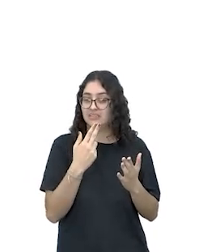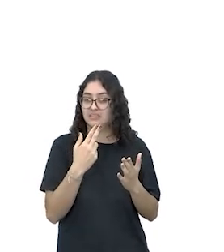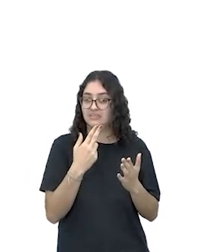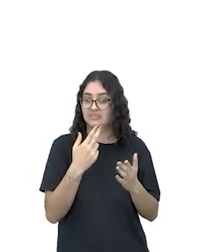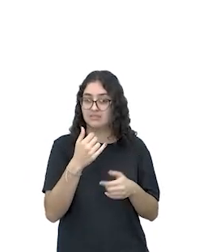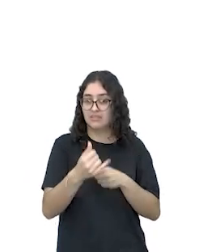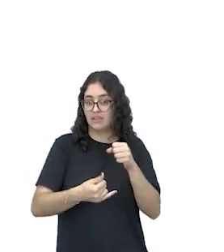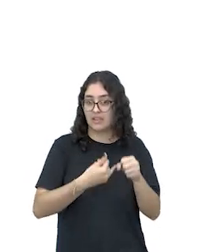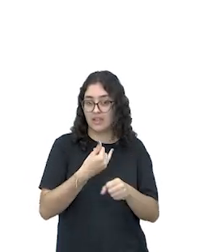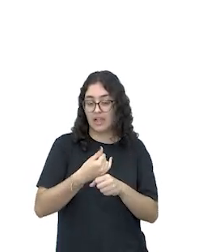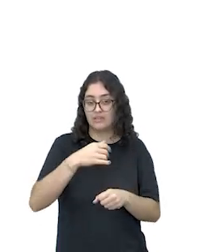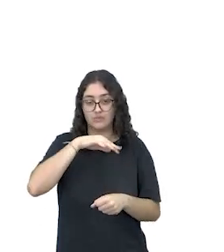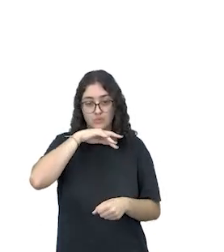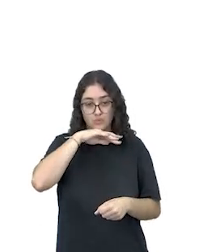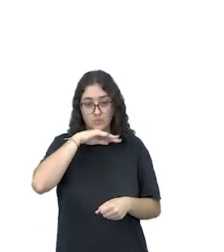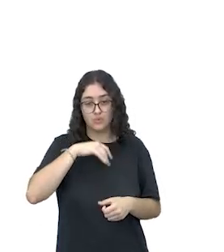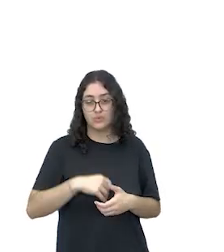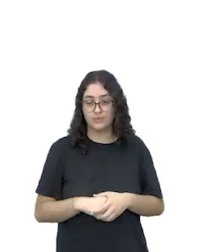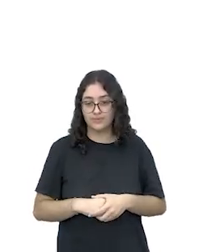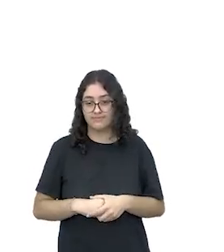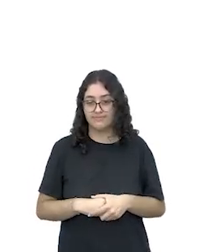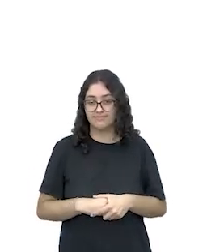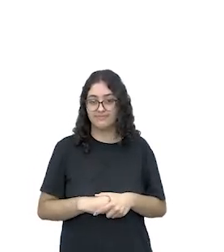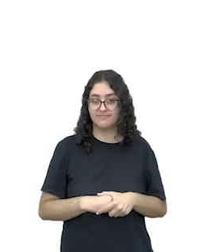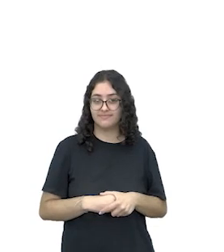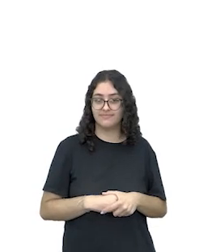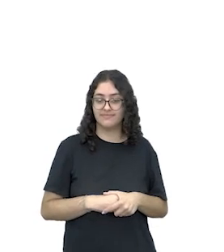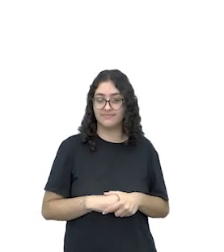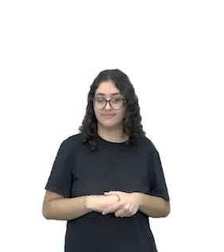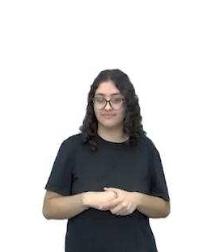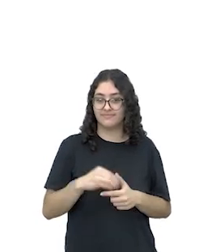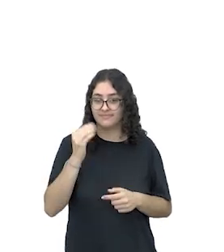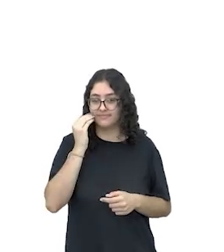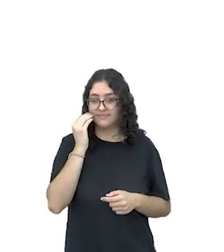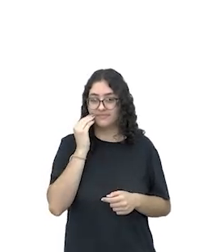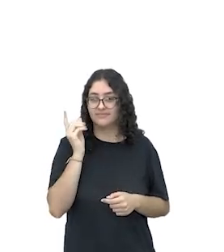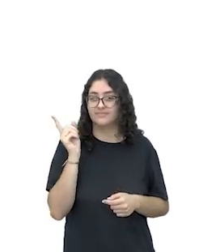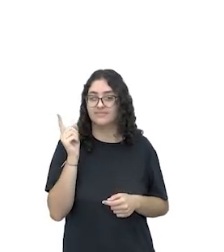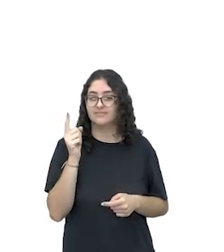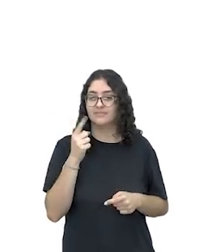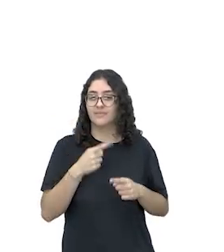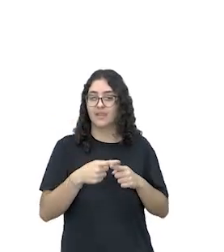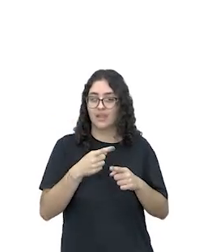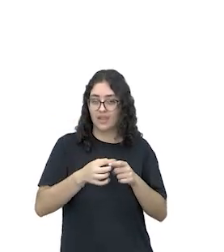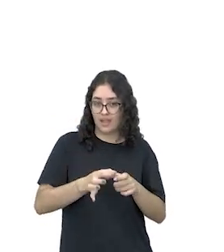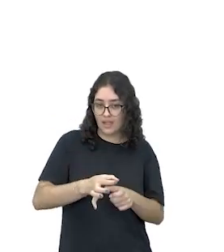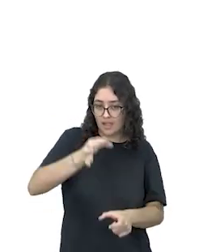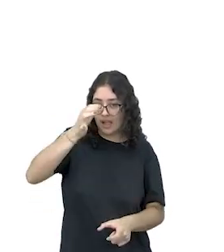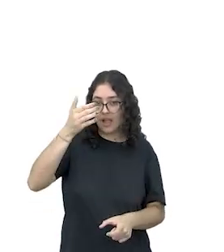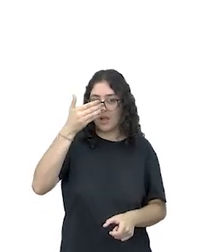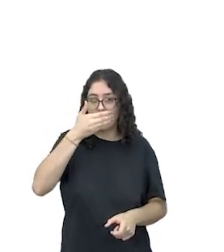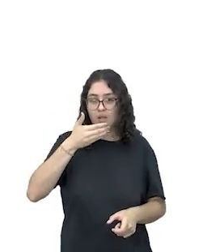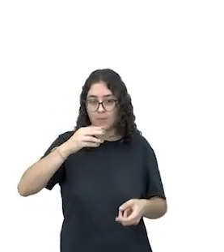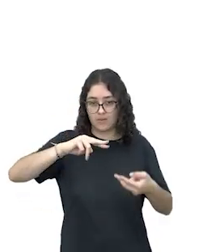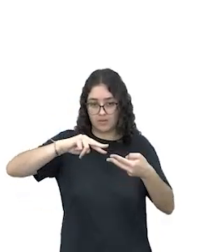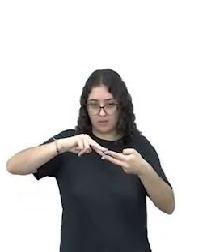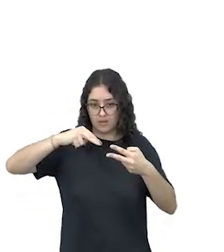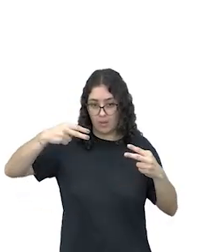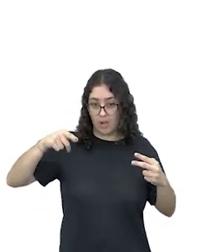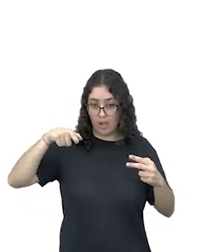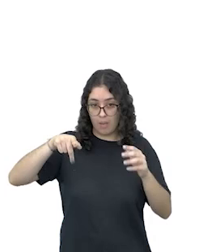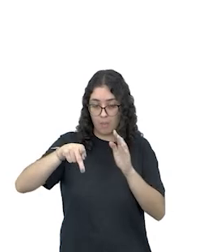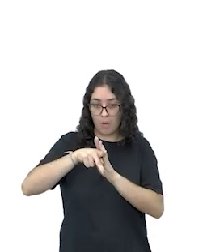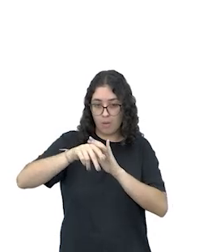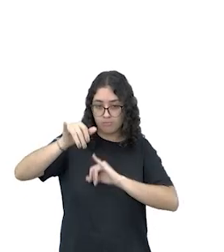internet está meio ruim. Aí está na tela. Porque a cana-de-açúcar, geneticamente